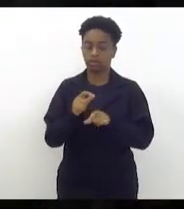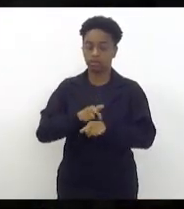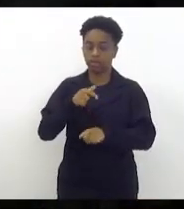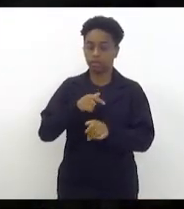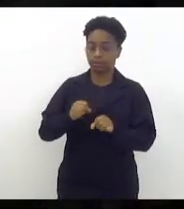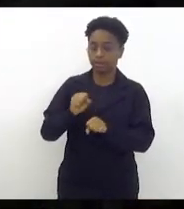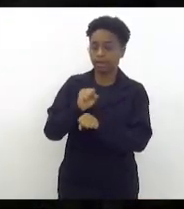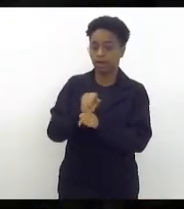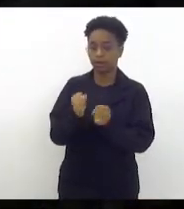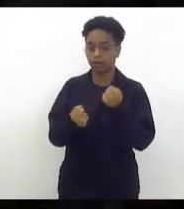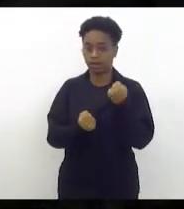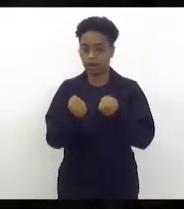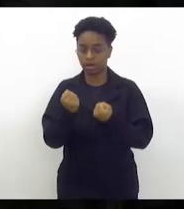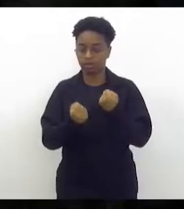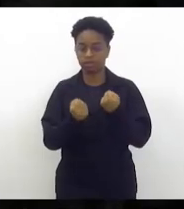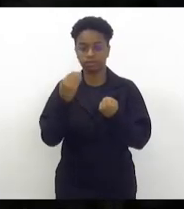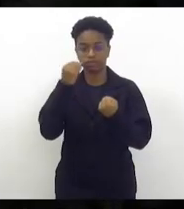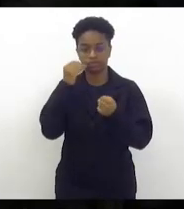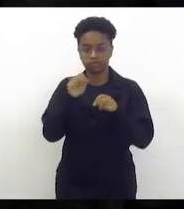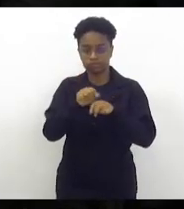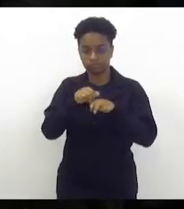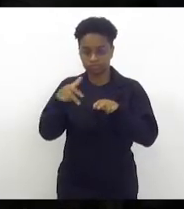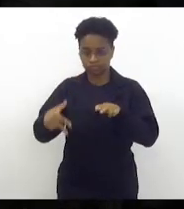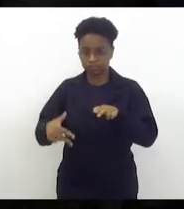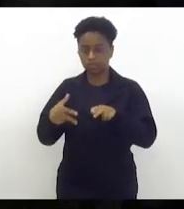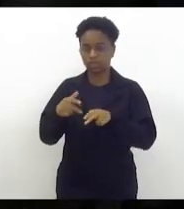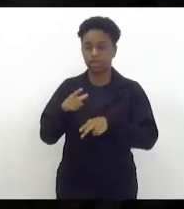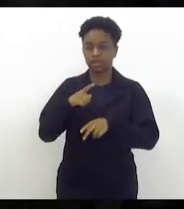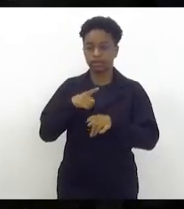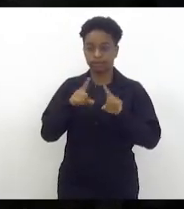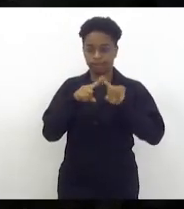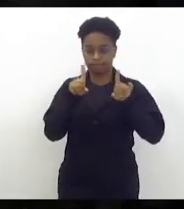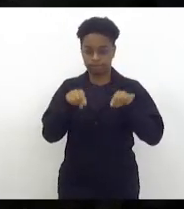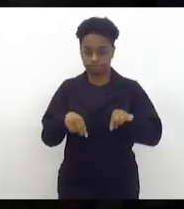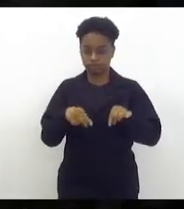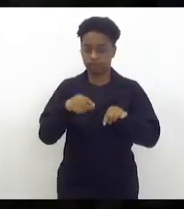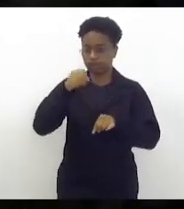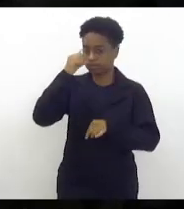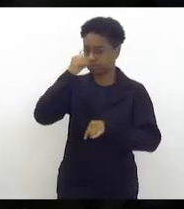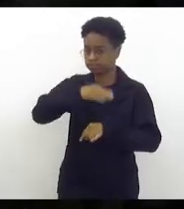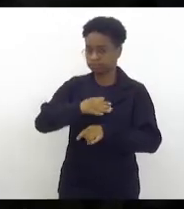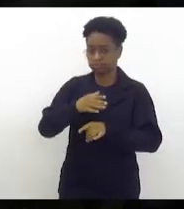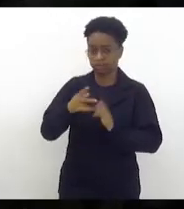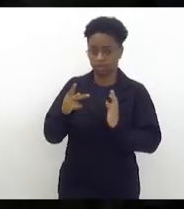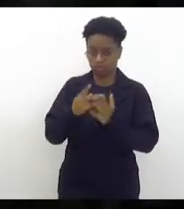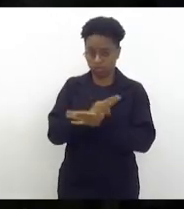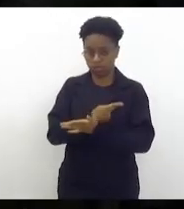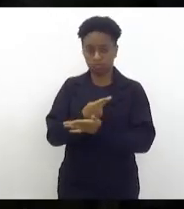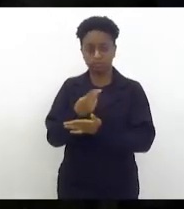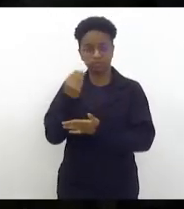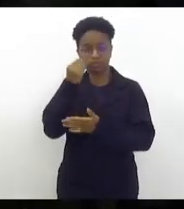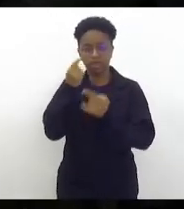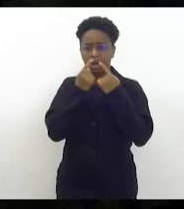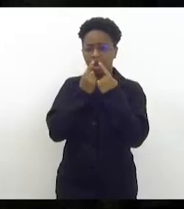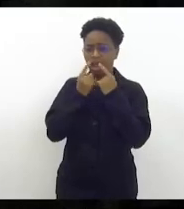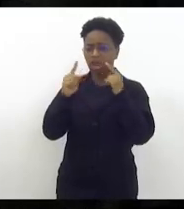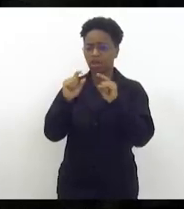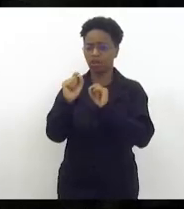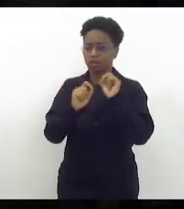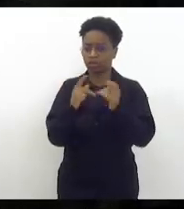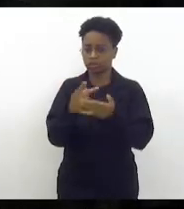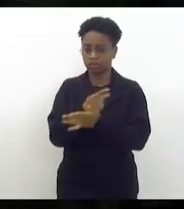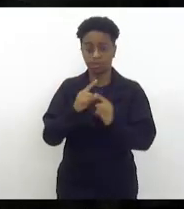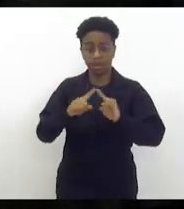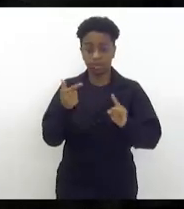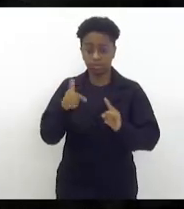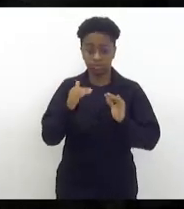carro para desembarque, um servidor, com extrema arrogância e a brutalidade foi por parte dele, veio questionar o que estava acontecendo. Primeiro, que ele não